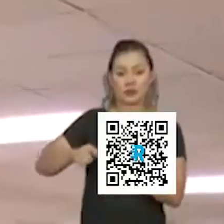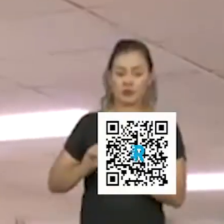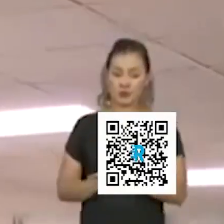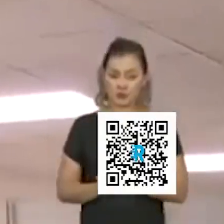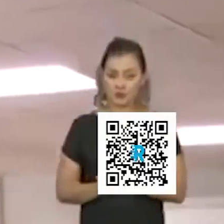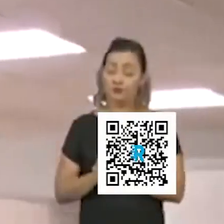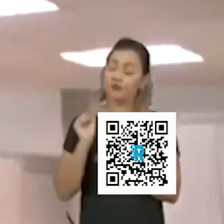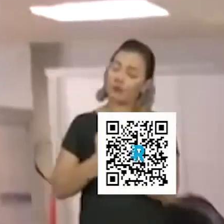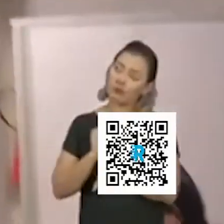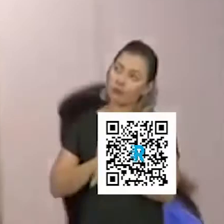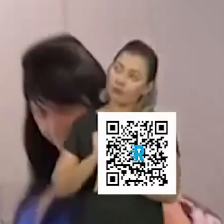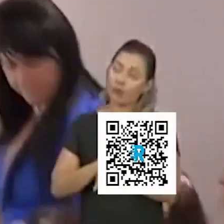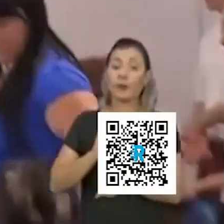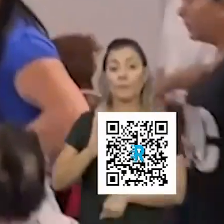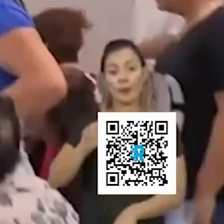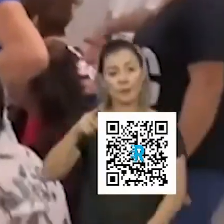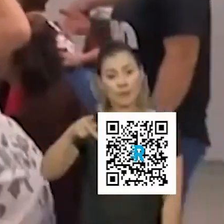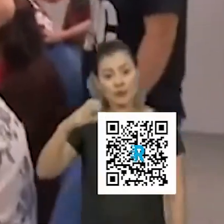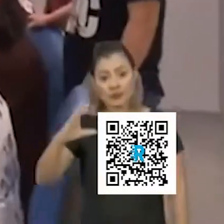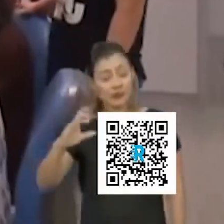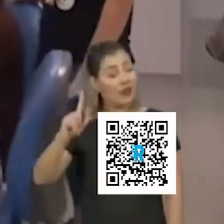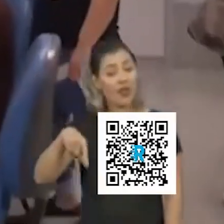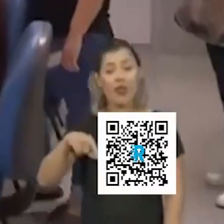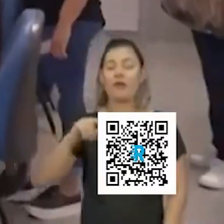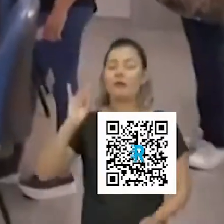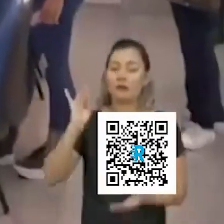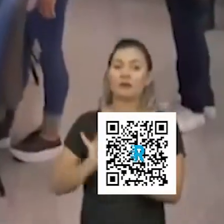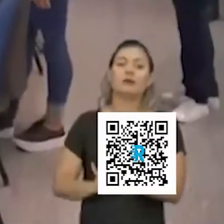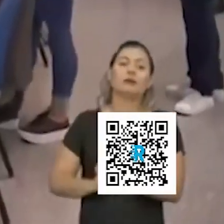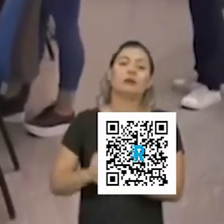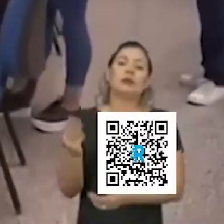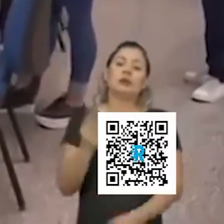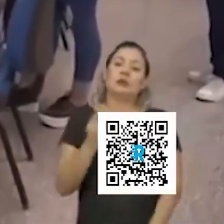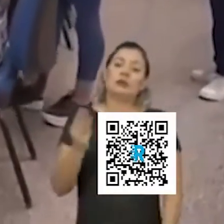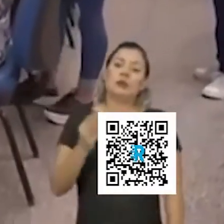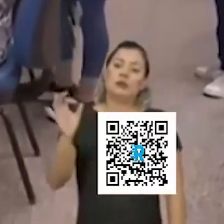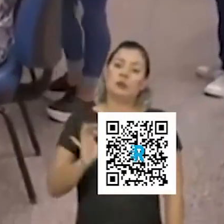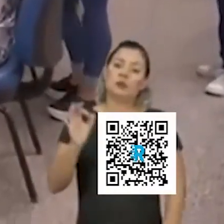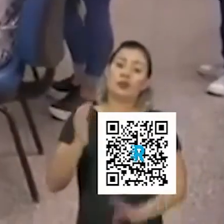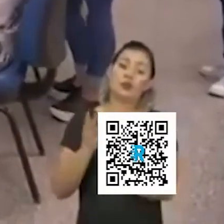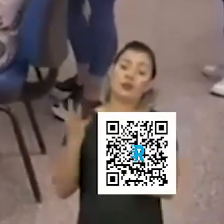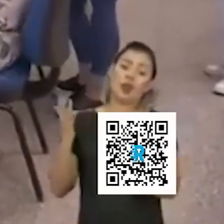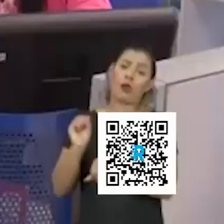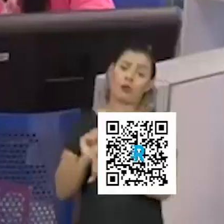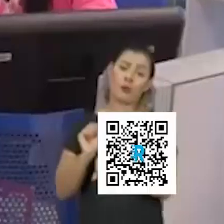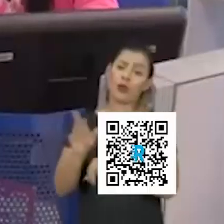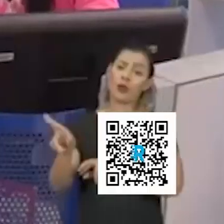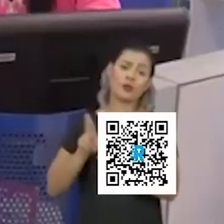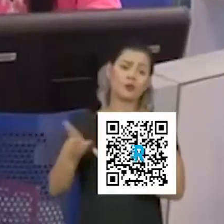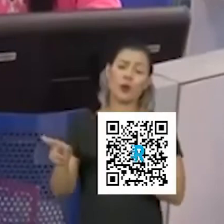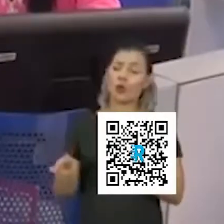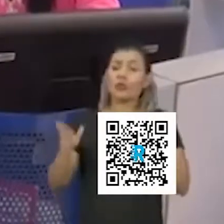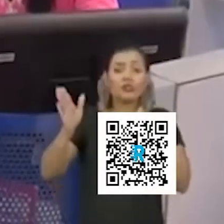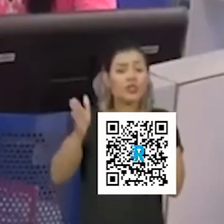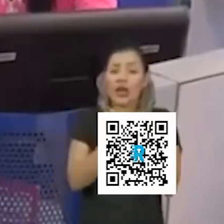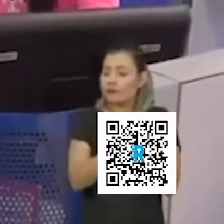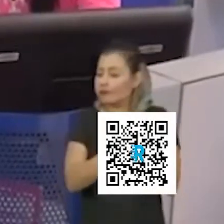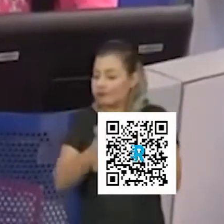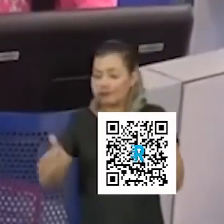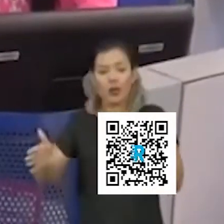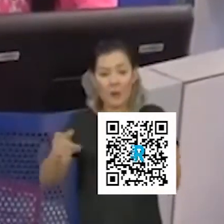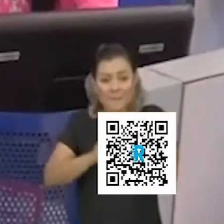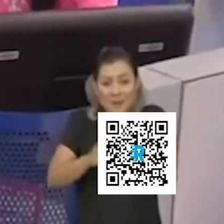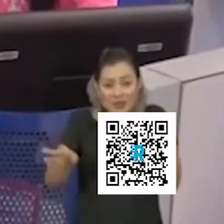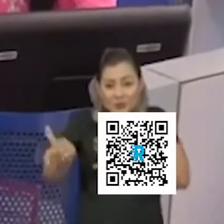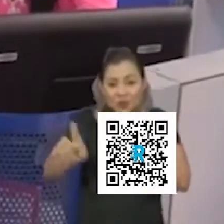isso, o BPC representa quase um terço da fila de espera do benefício do INSS, que já ultrapassaram o